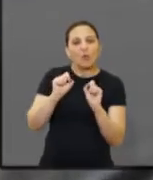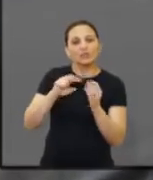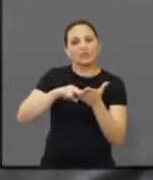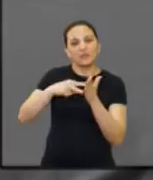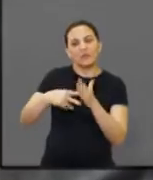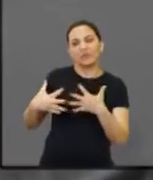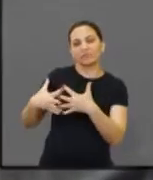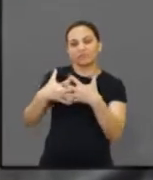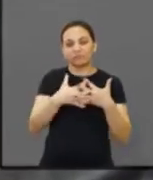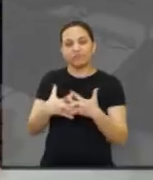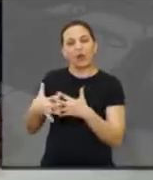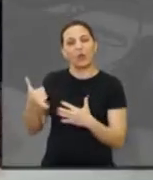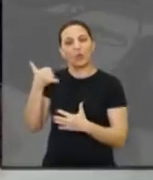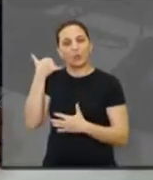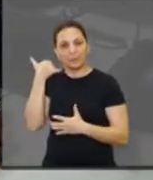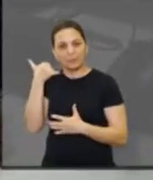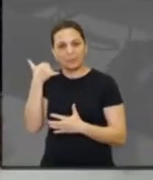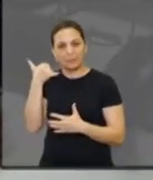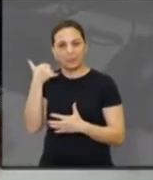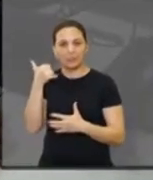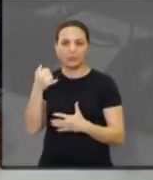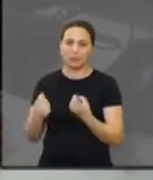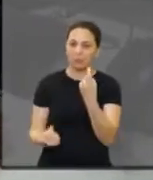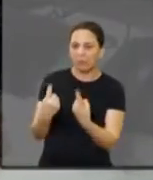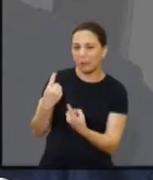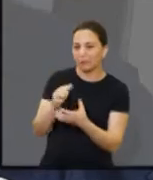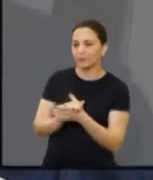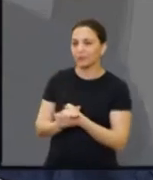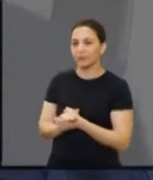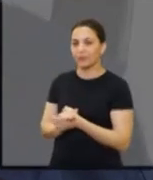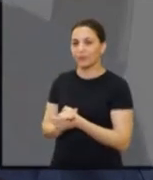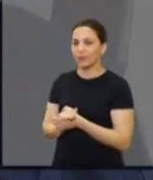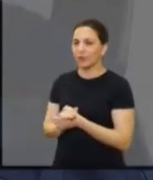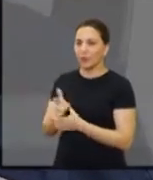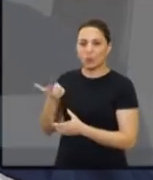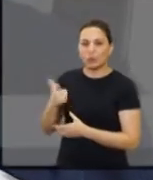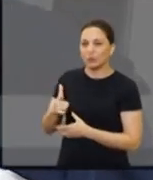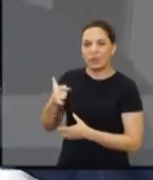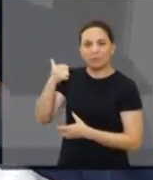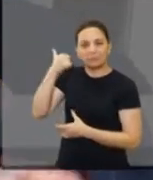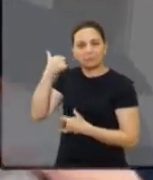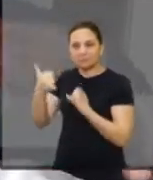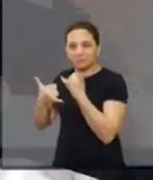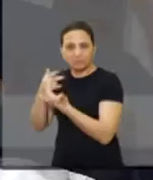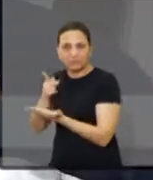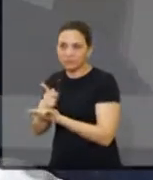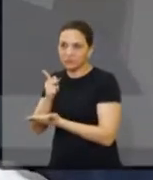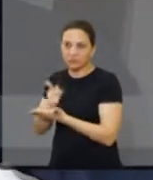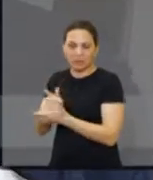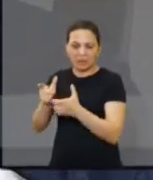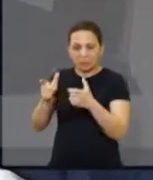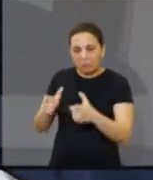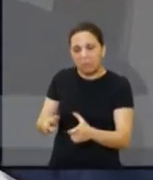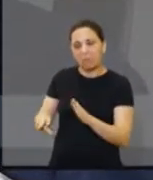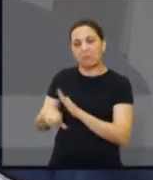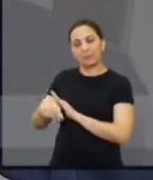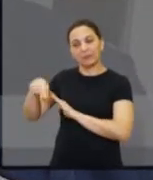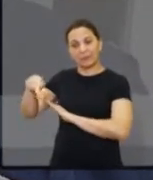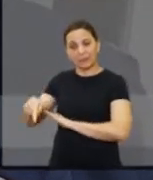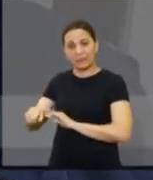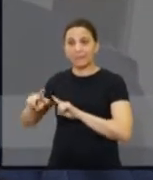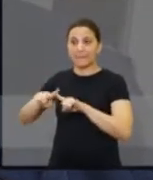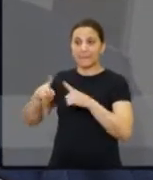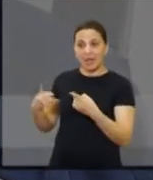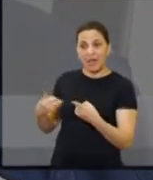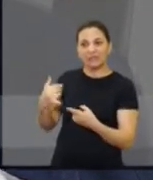transtornos ao serviço apesar da menor incidência não têm ocorrido muitos dotes ascende a unidade desnecessariamente ao local